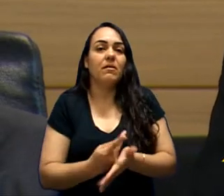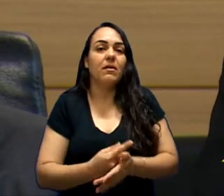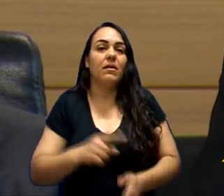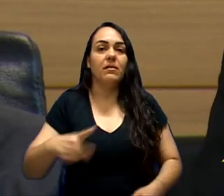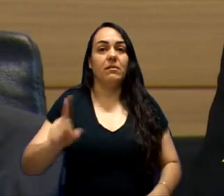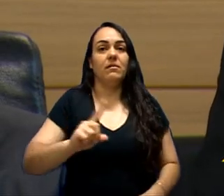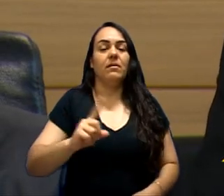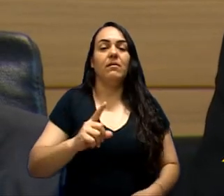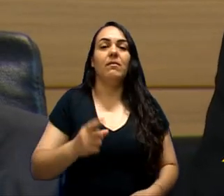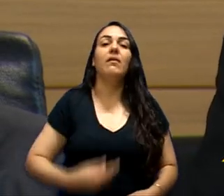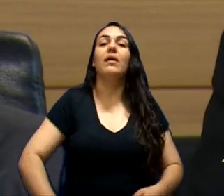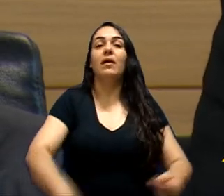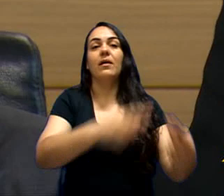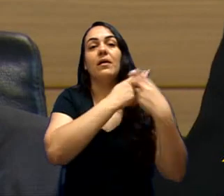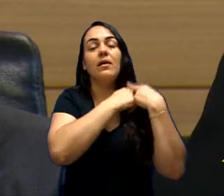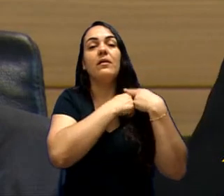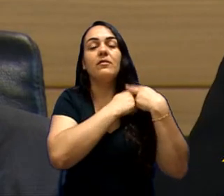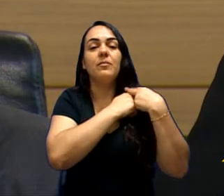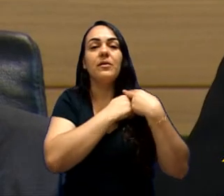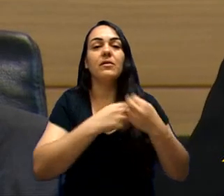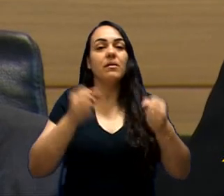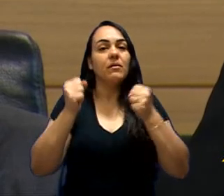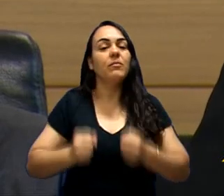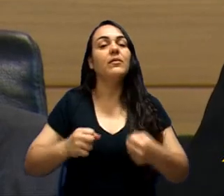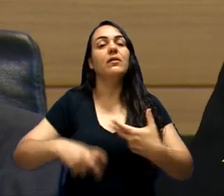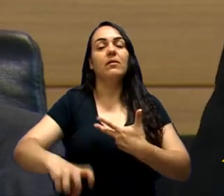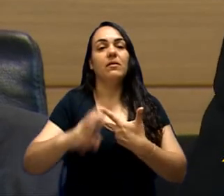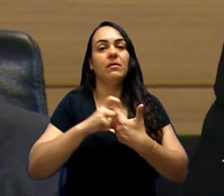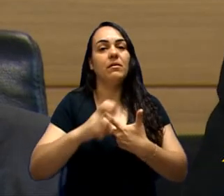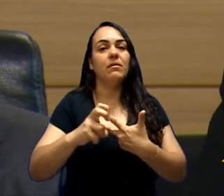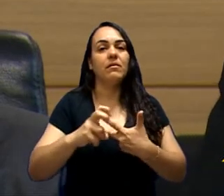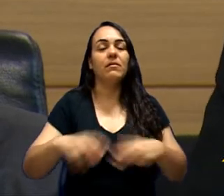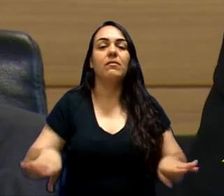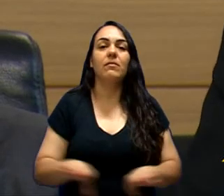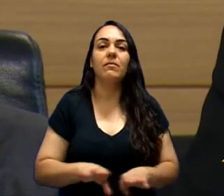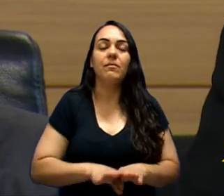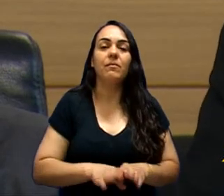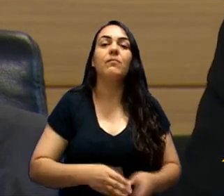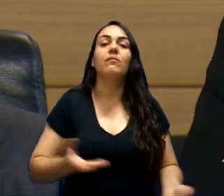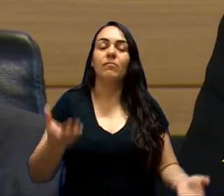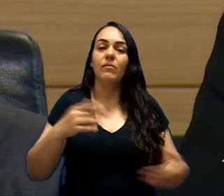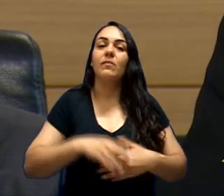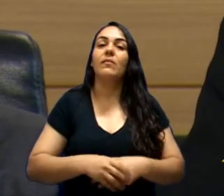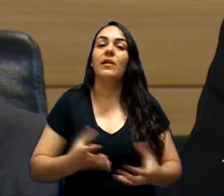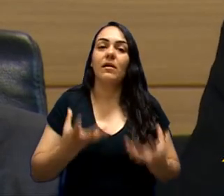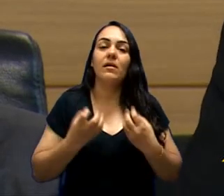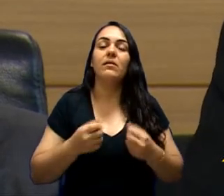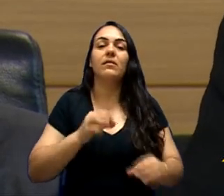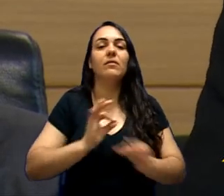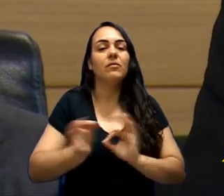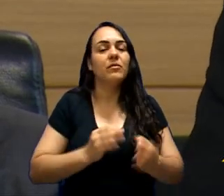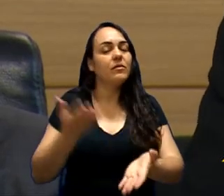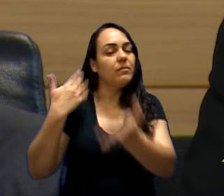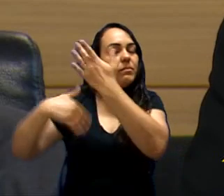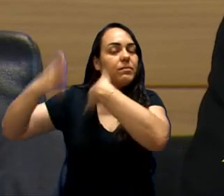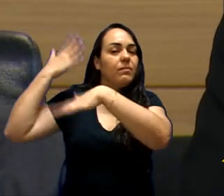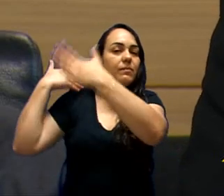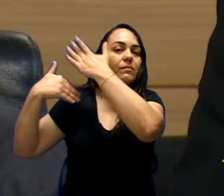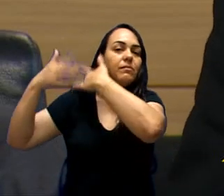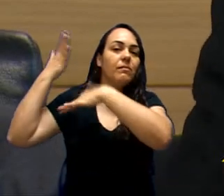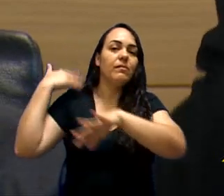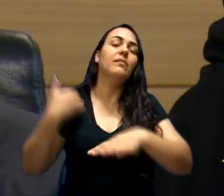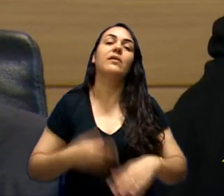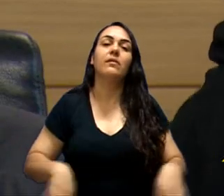Executivo. Agora, lá para trás, ela concordou e abraçou o projeto, que esse projeto vem lá de trás. Esse